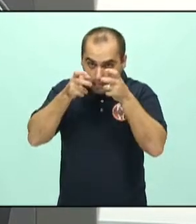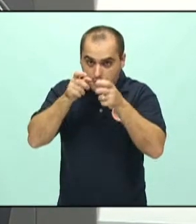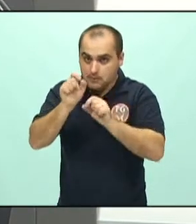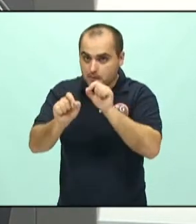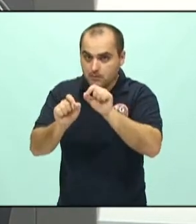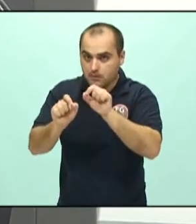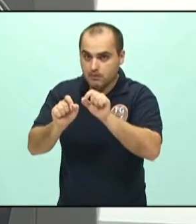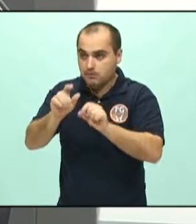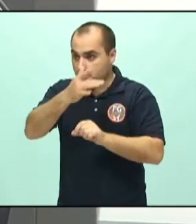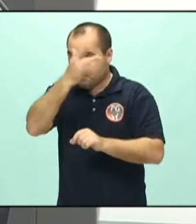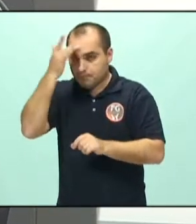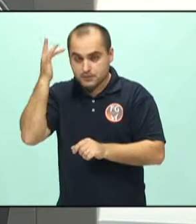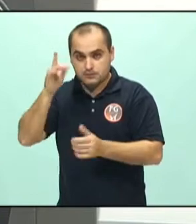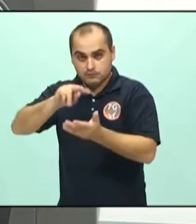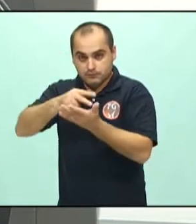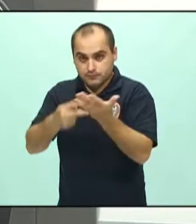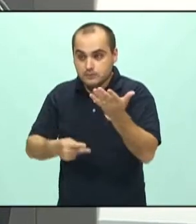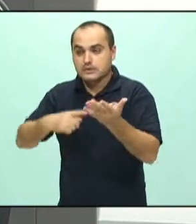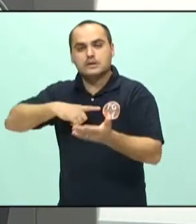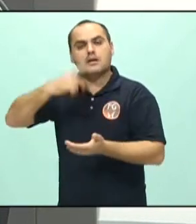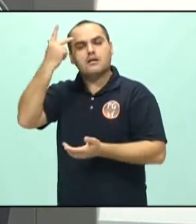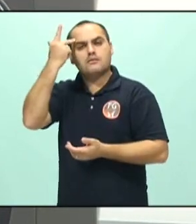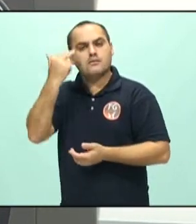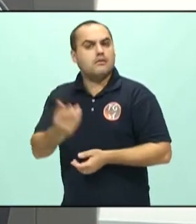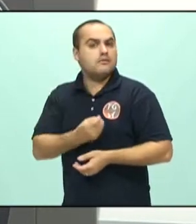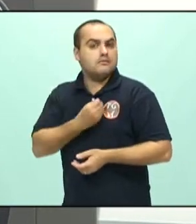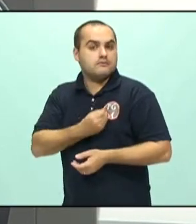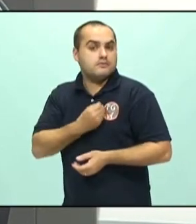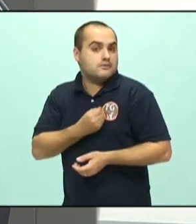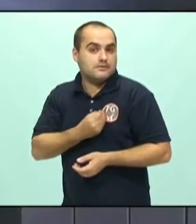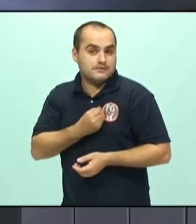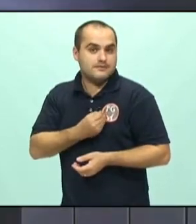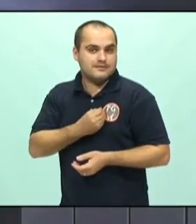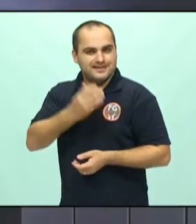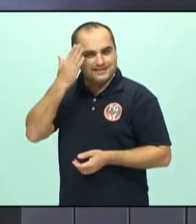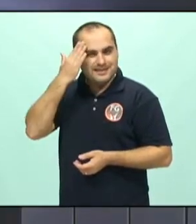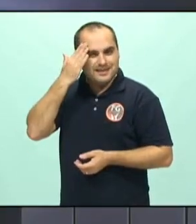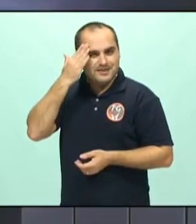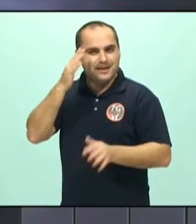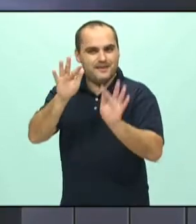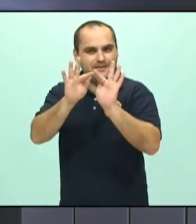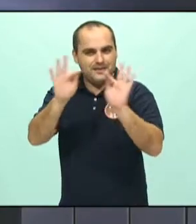história de vida que aproxima do nosso leitor, que vai fazer, sabe aquela famosa